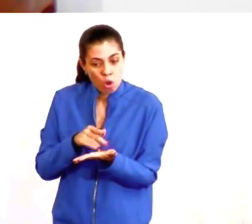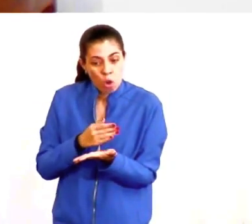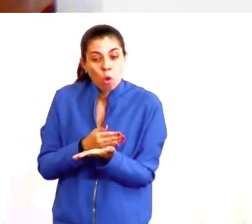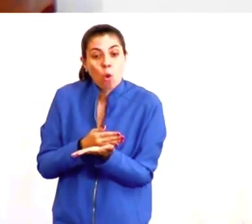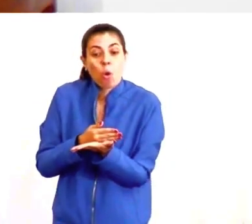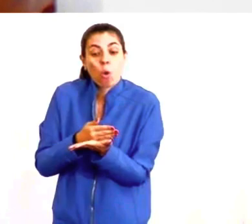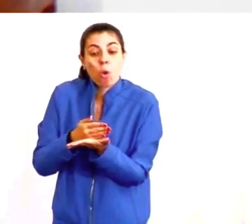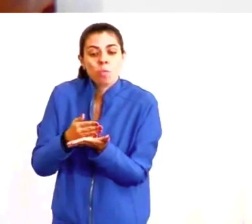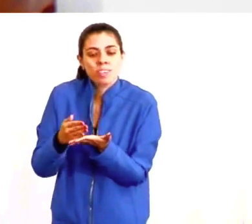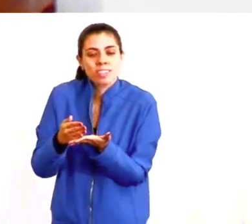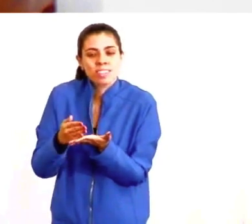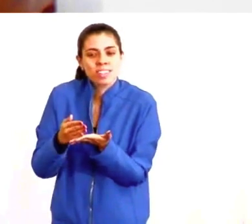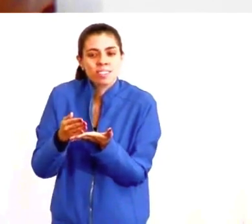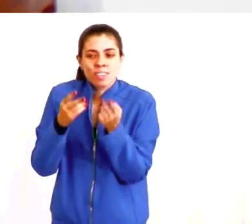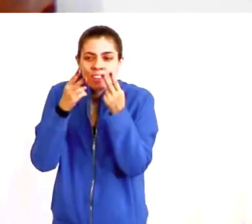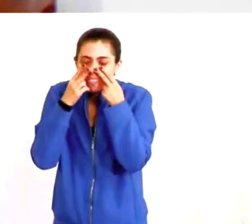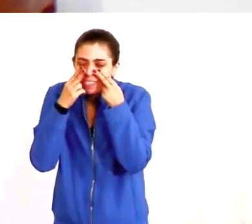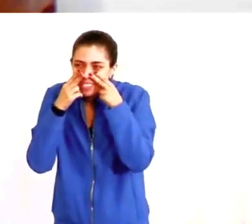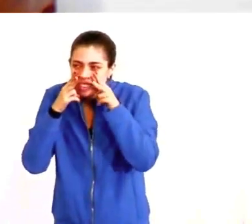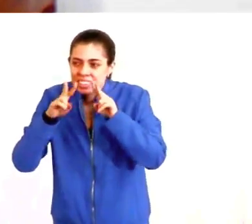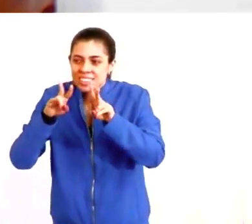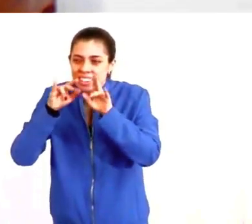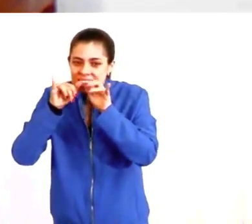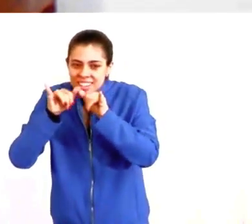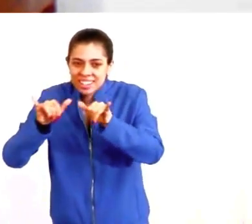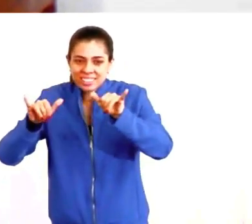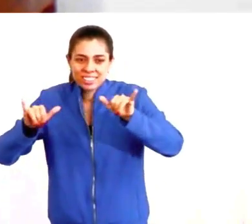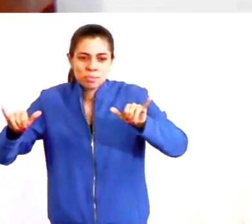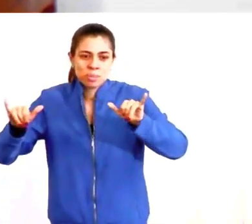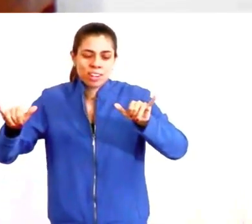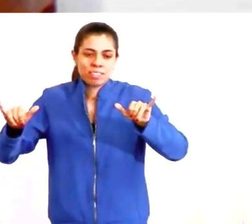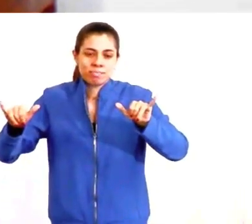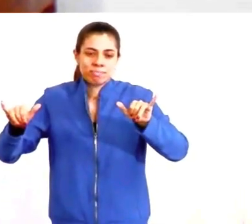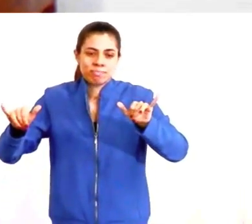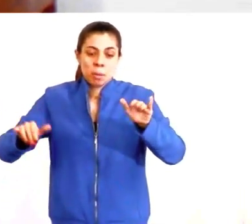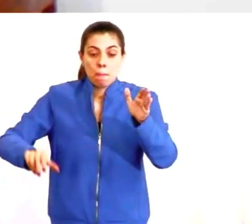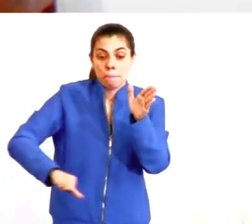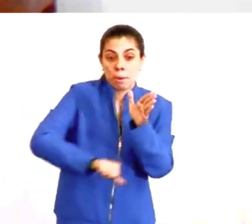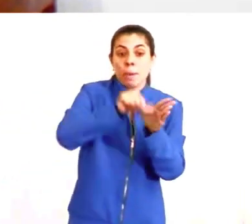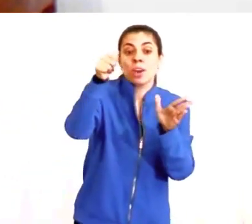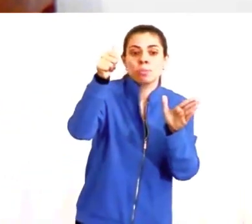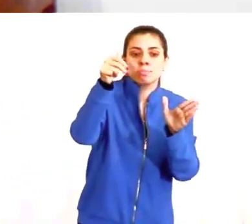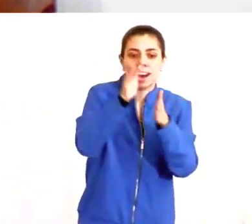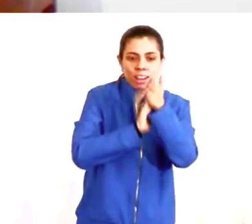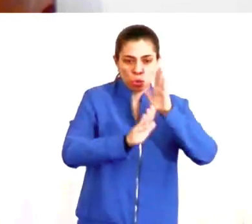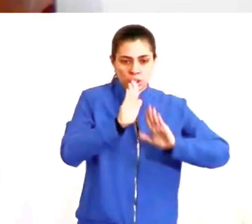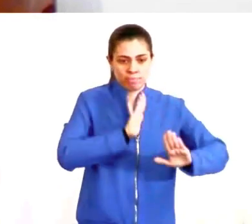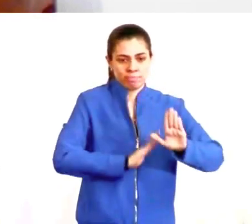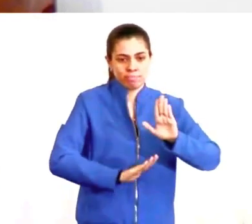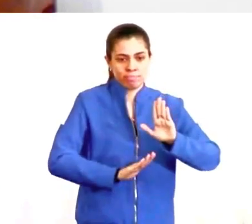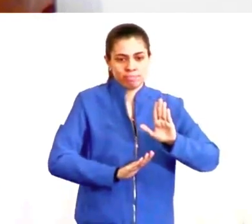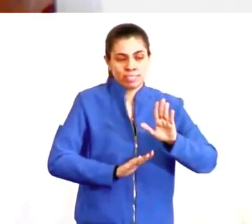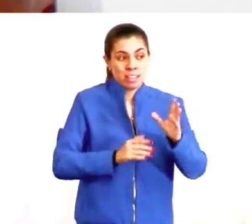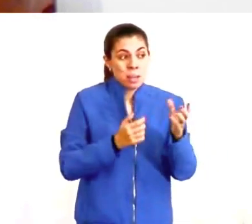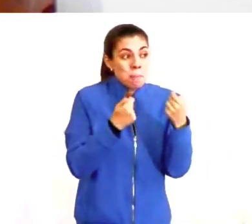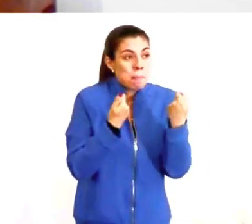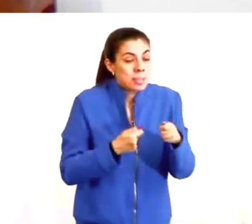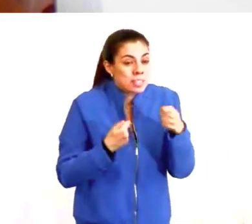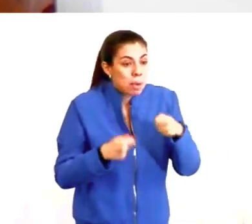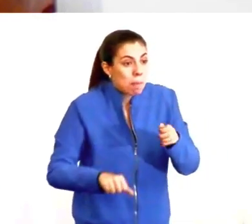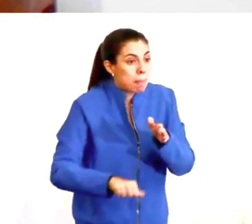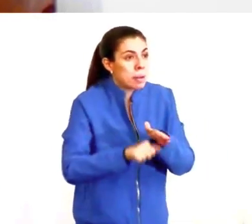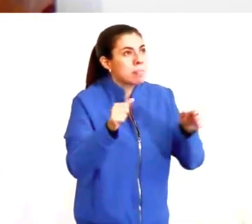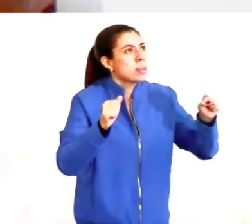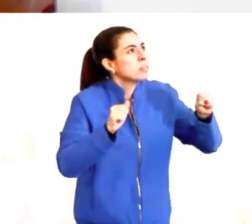não conseguirmos contemplá-lo na beleza da sua santidade, se não conseguirmos falar